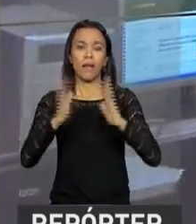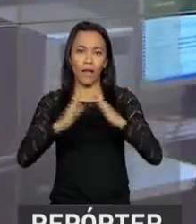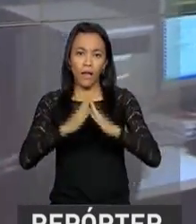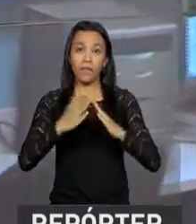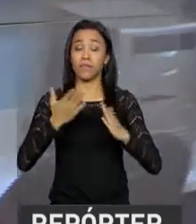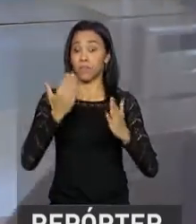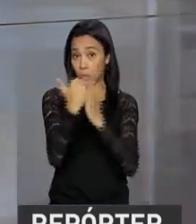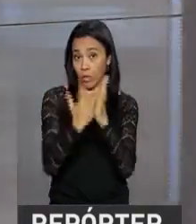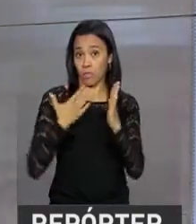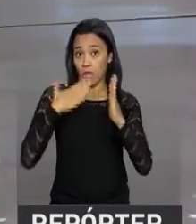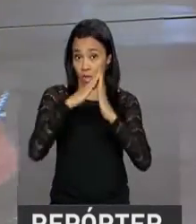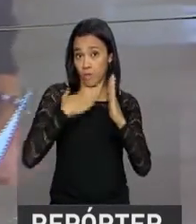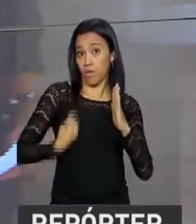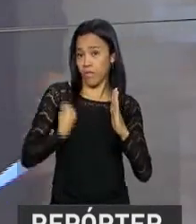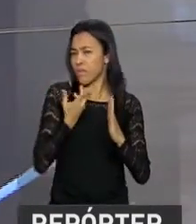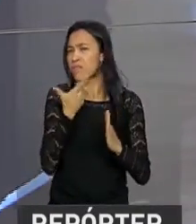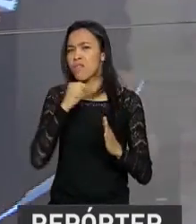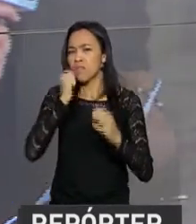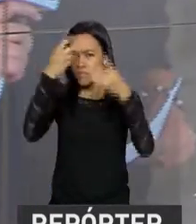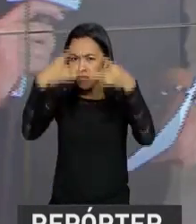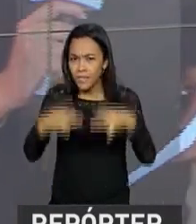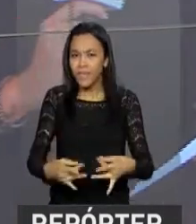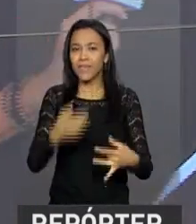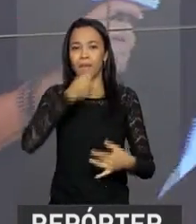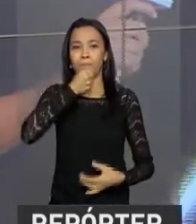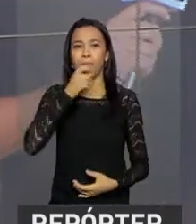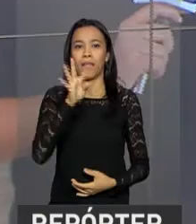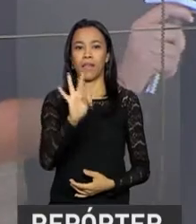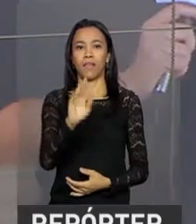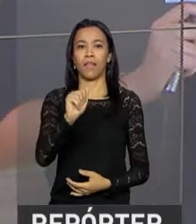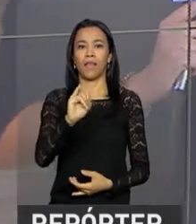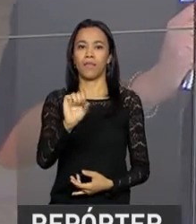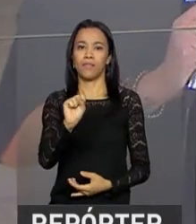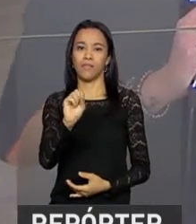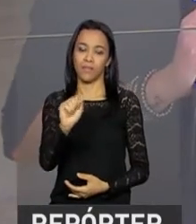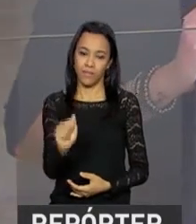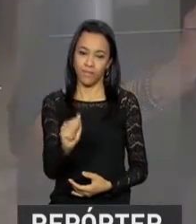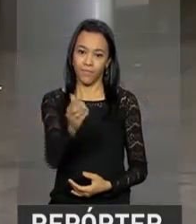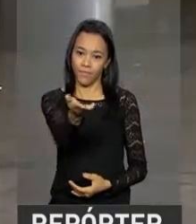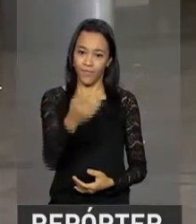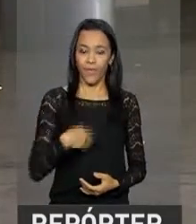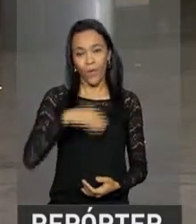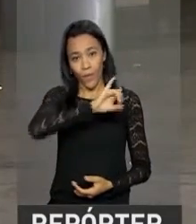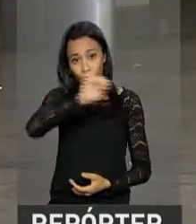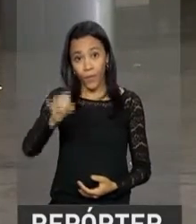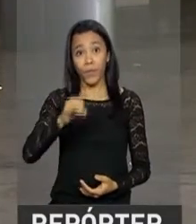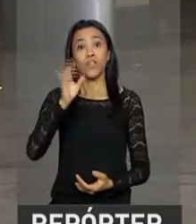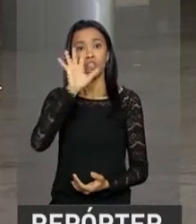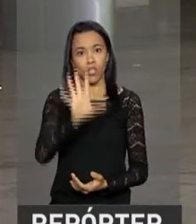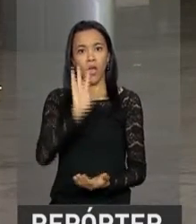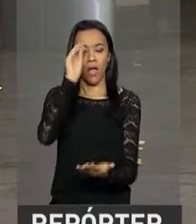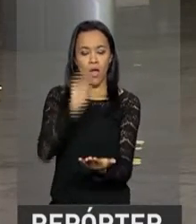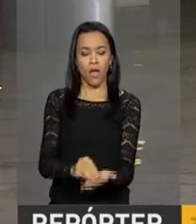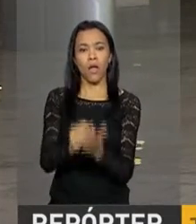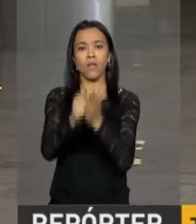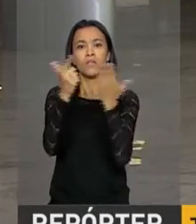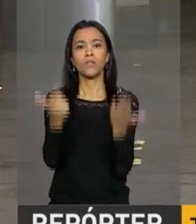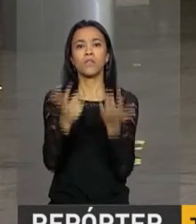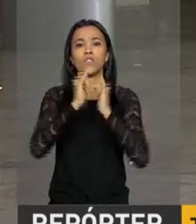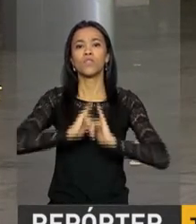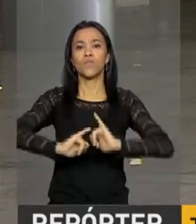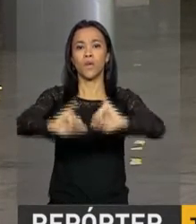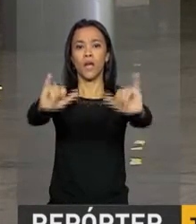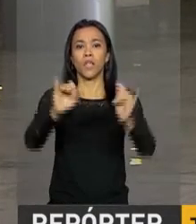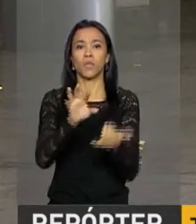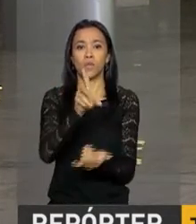ao vivo é a repórter thaíssa dias oito países a hola renata a publicação no diário oficial disse que a medida é